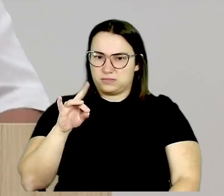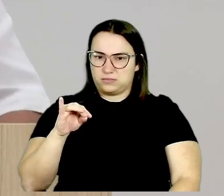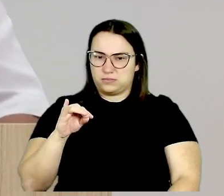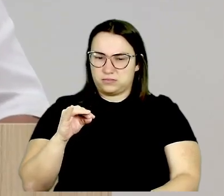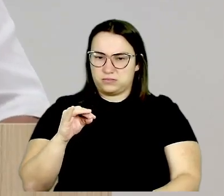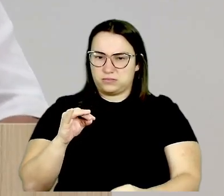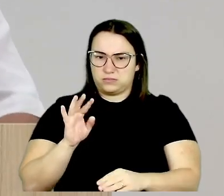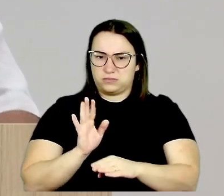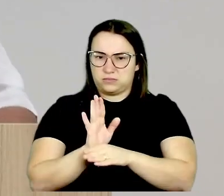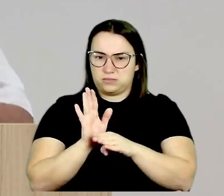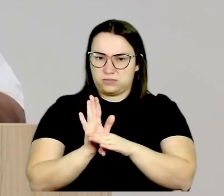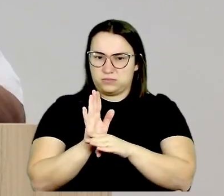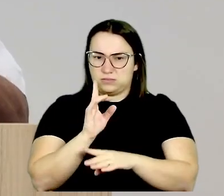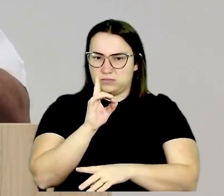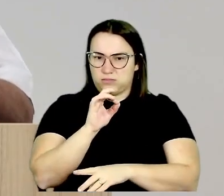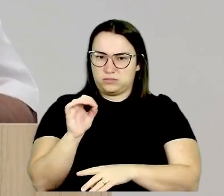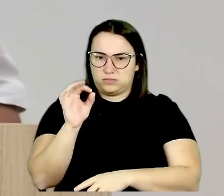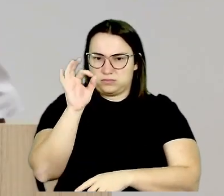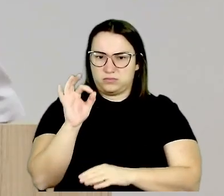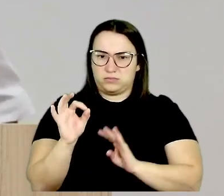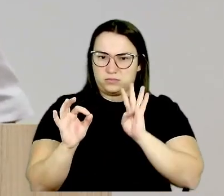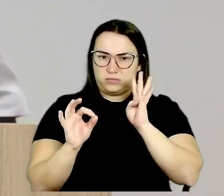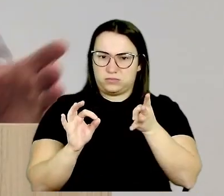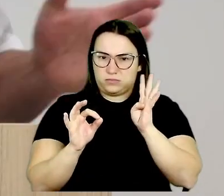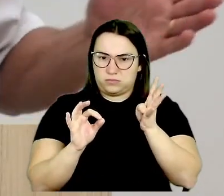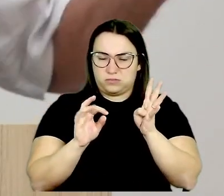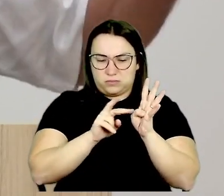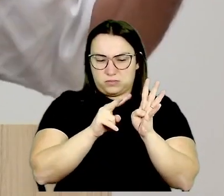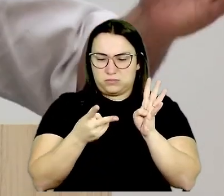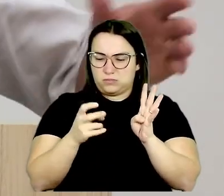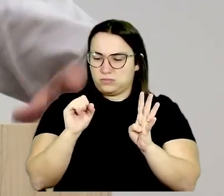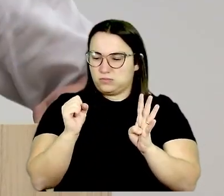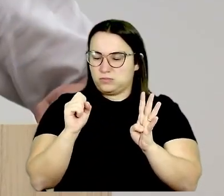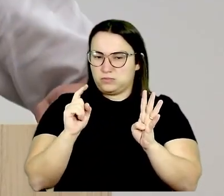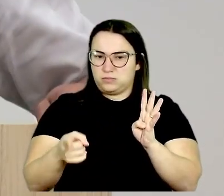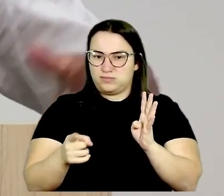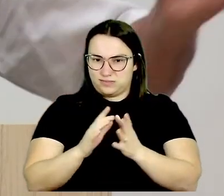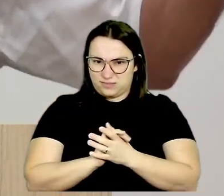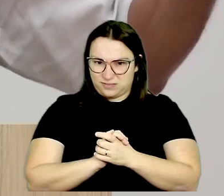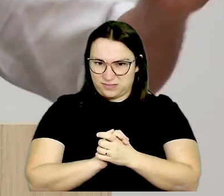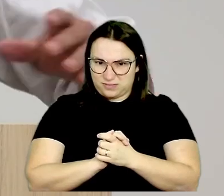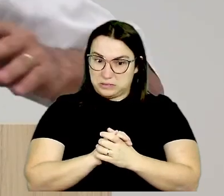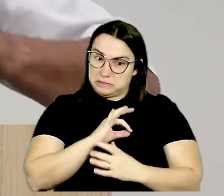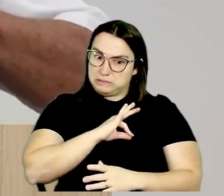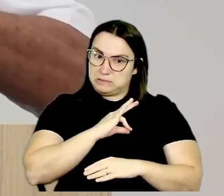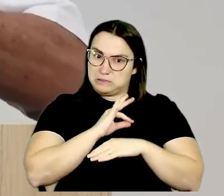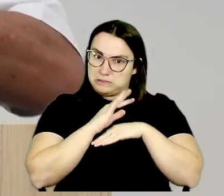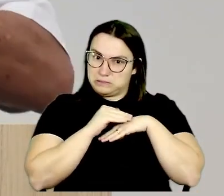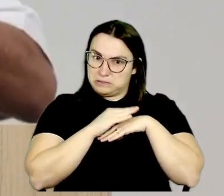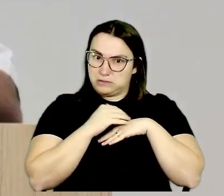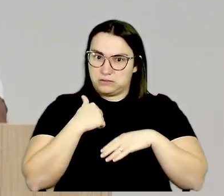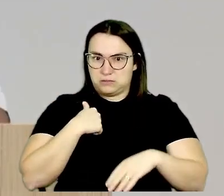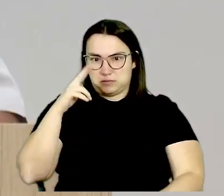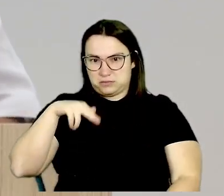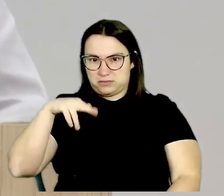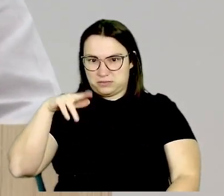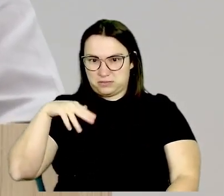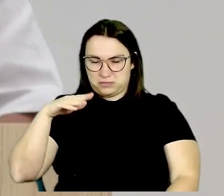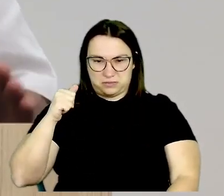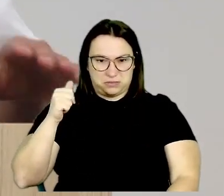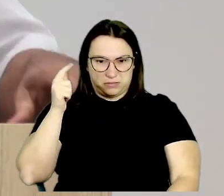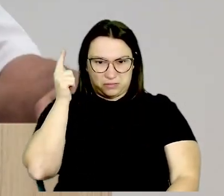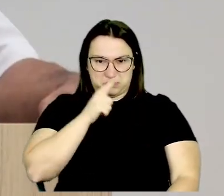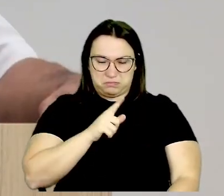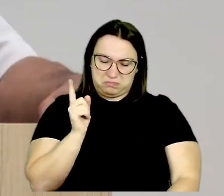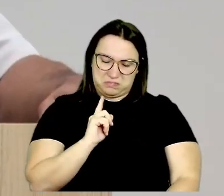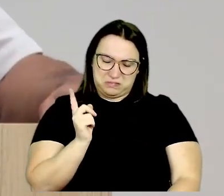recebia 100%. O cara ganhava 4 mil, virava 8. Dependia se ele fosse querido do prefeito. Eu nunca fui. Então, não consegui receber os